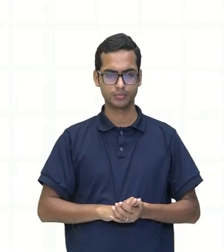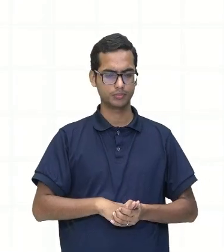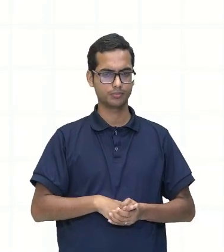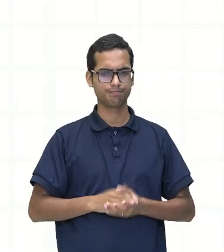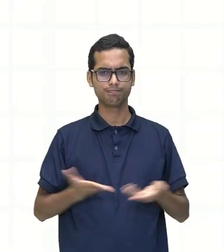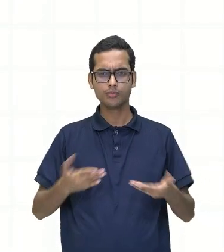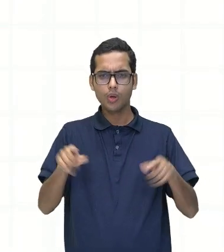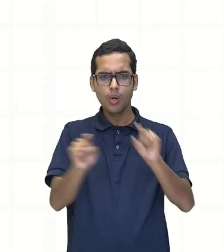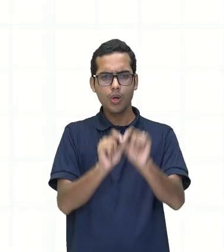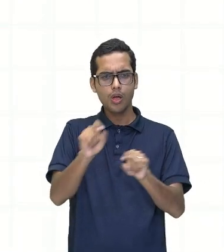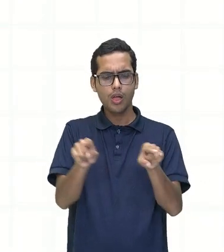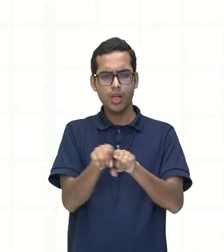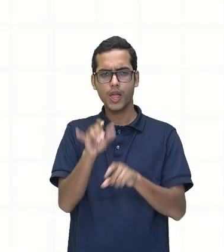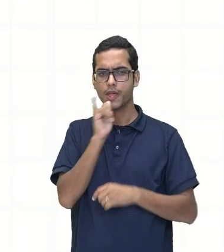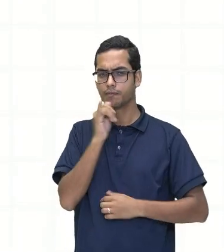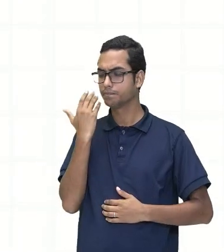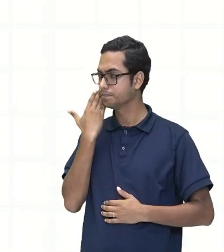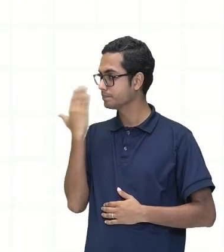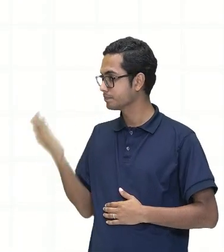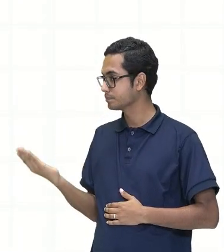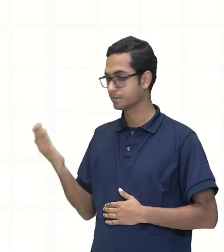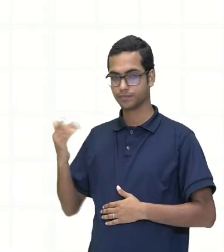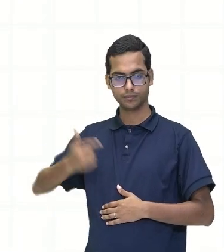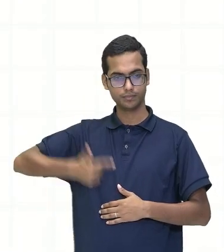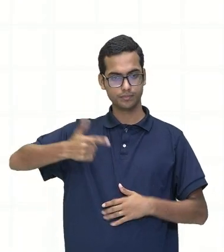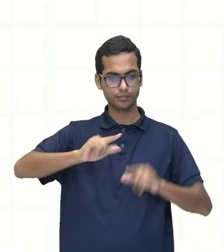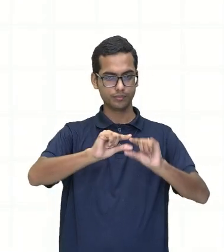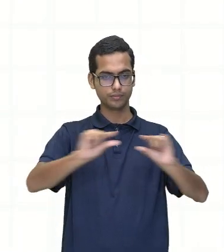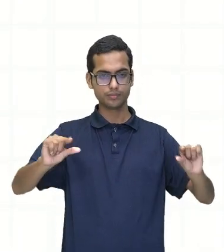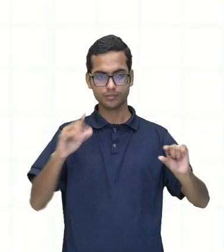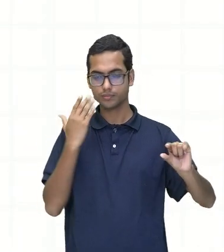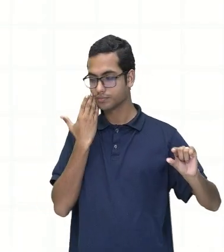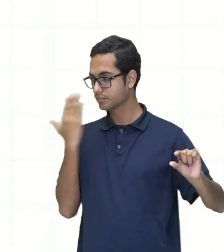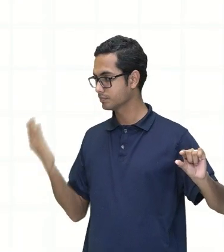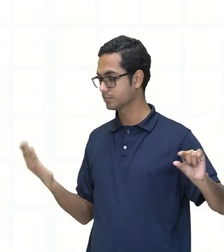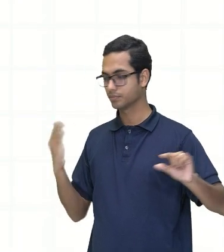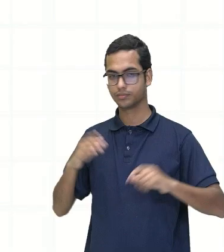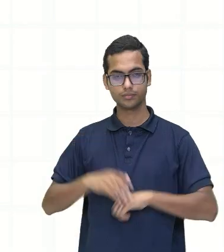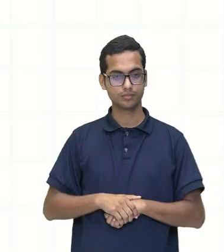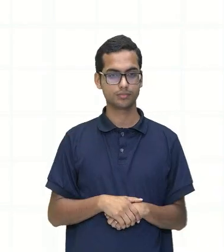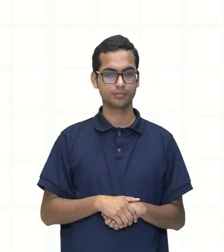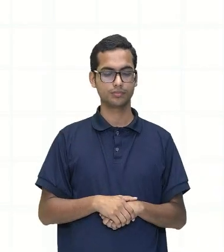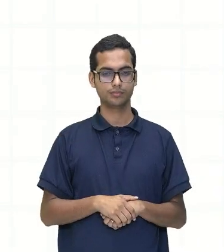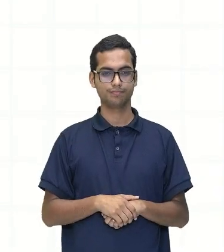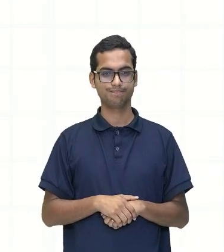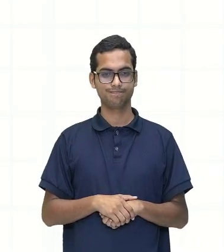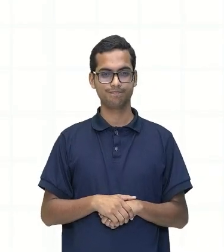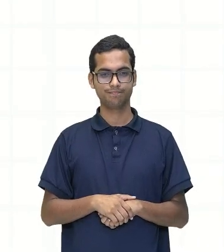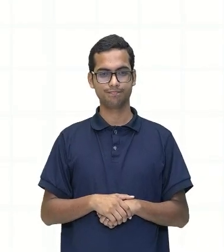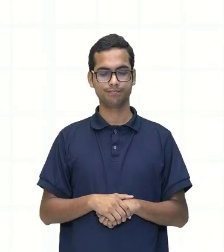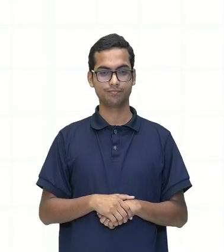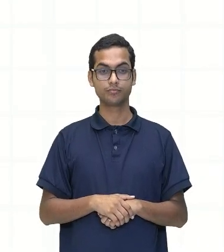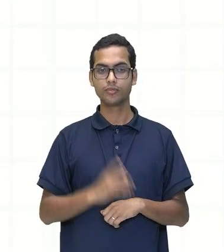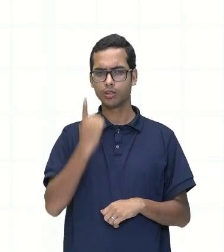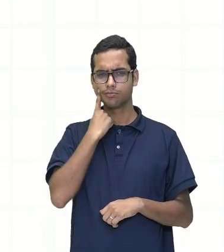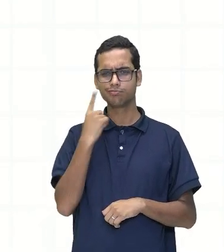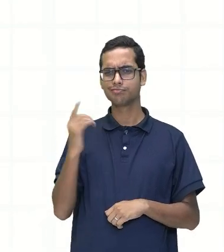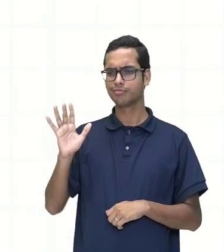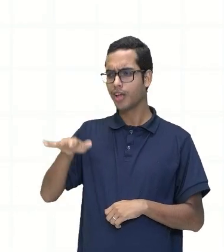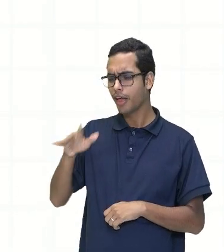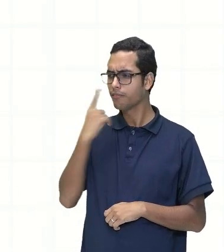aqui é bem sutil, né? Gente, vamos no cinema? O correto é vamos ao cinema, tá? Quem